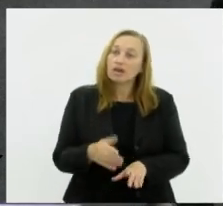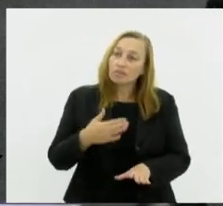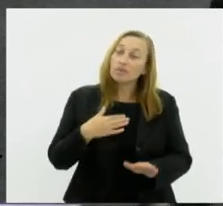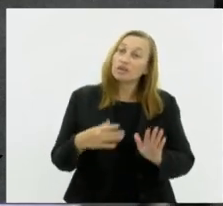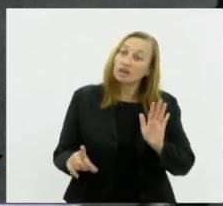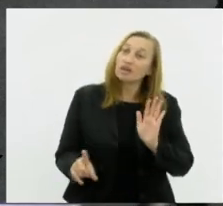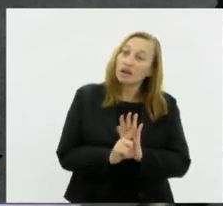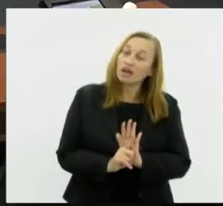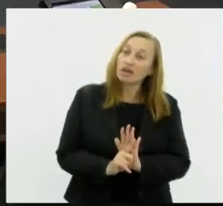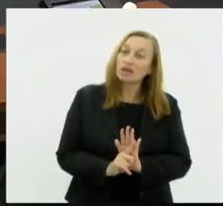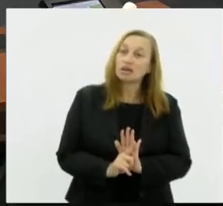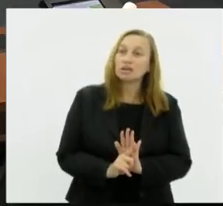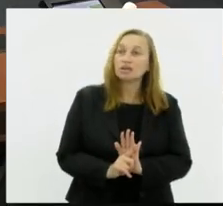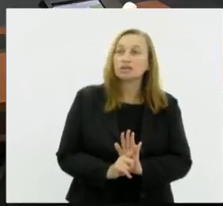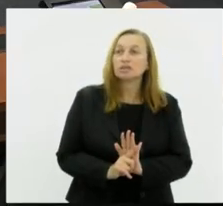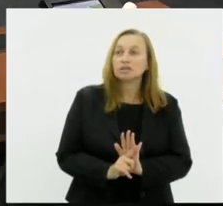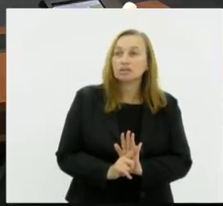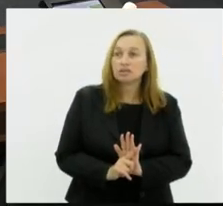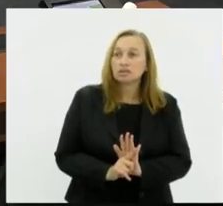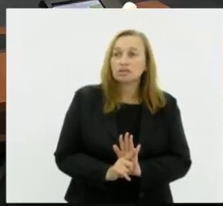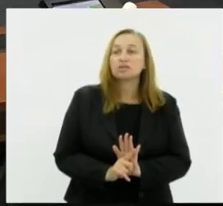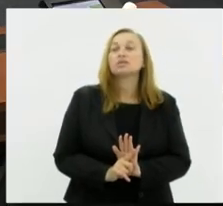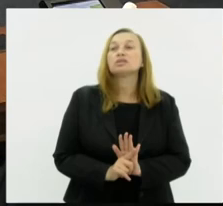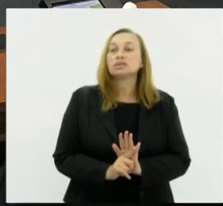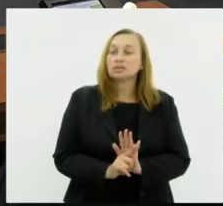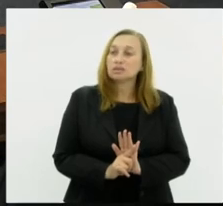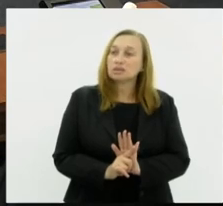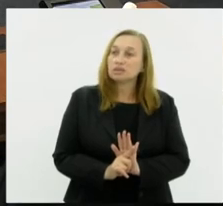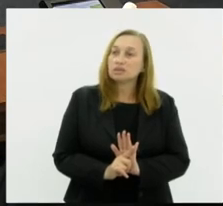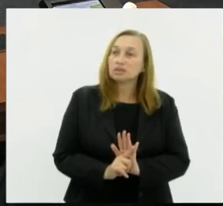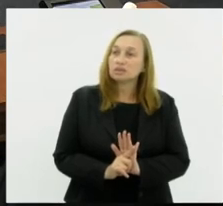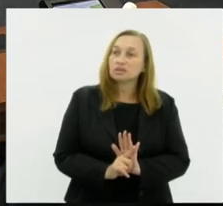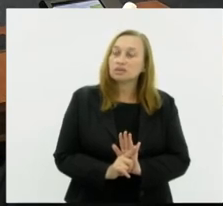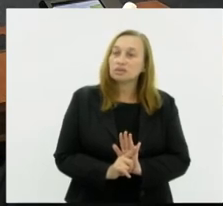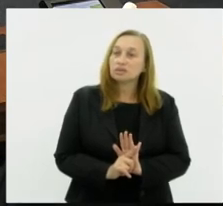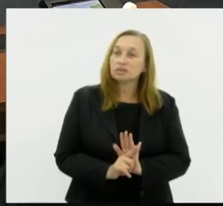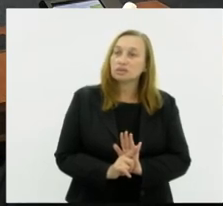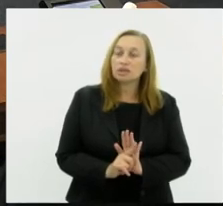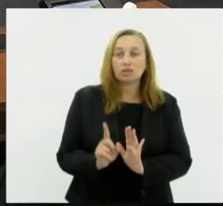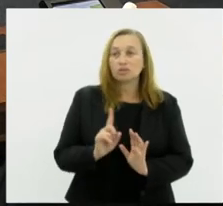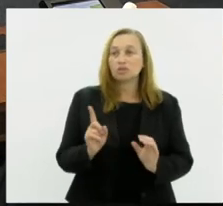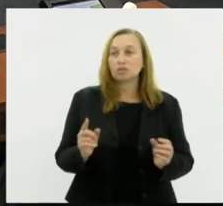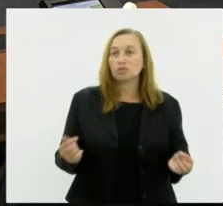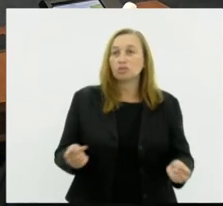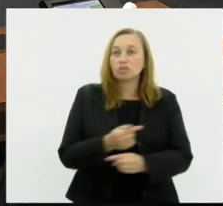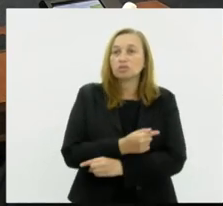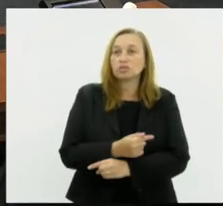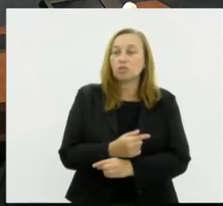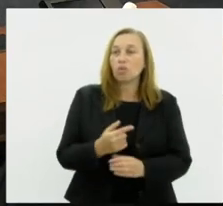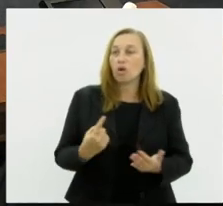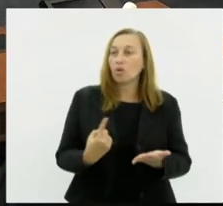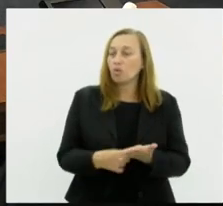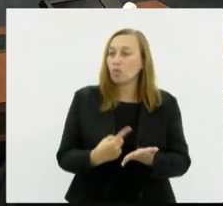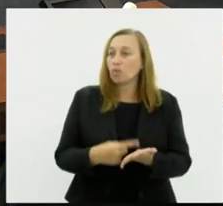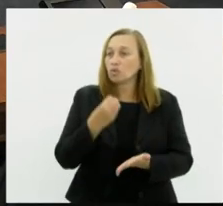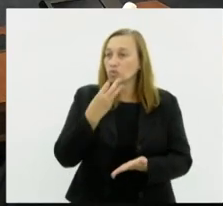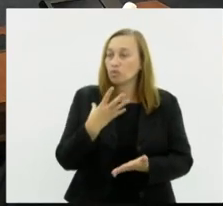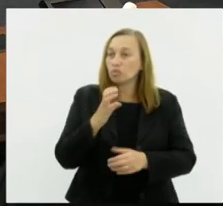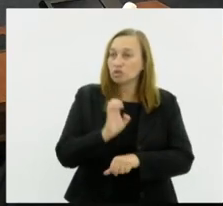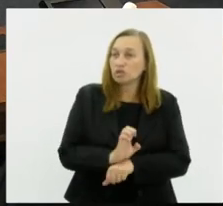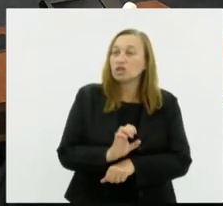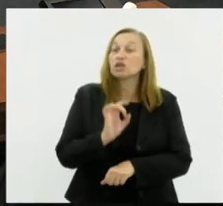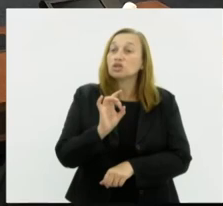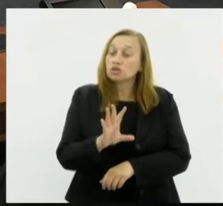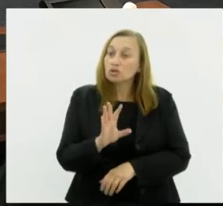Excelência vai ser coautor da alteração. Doutor Serginho, eu não sou contrário a nenhum acordo bom para o Estado. Eu estou só